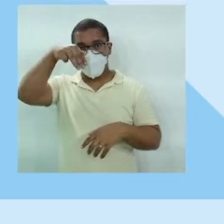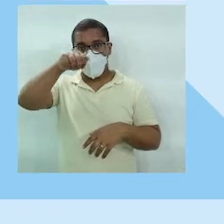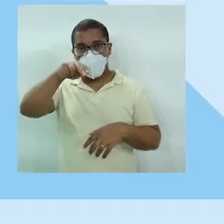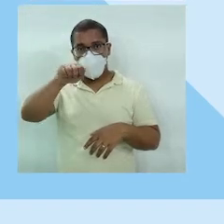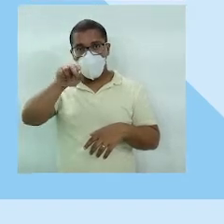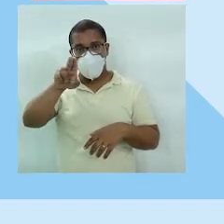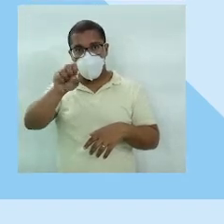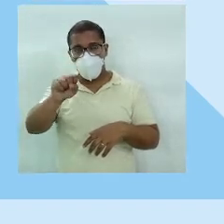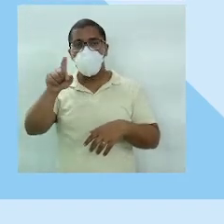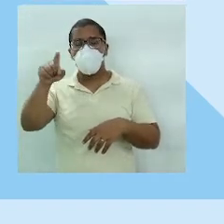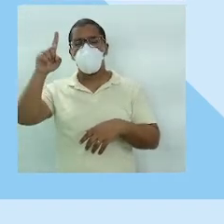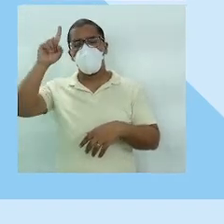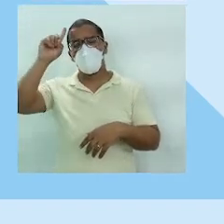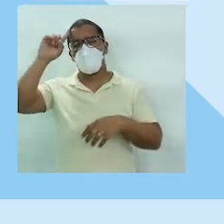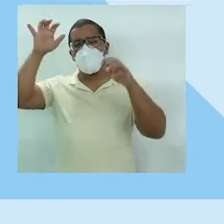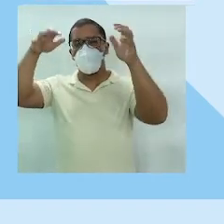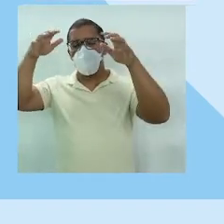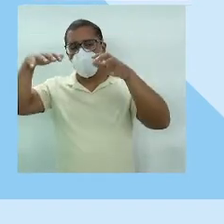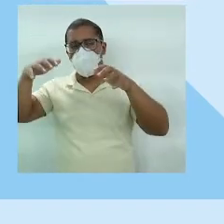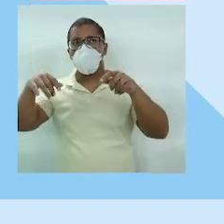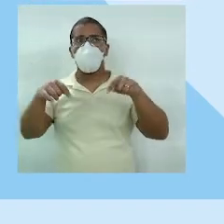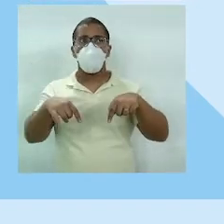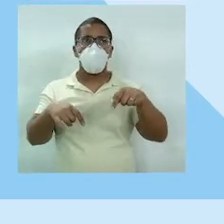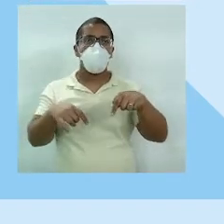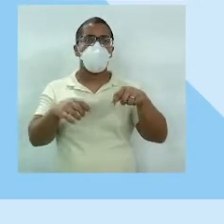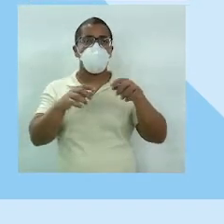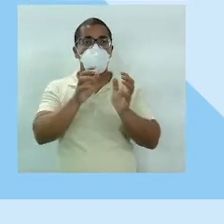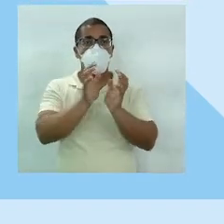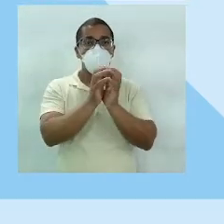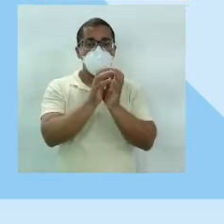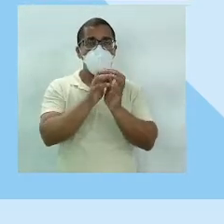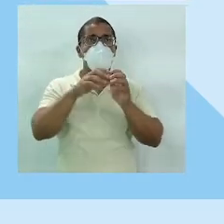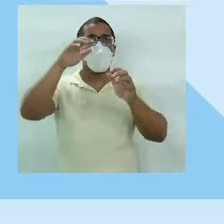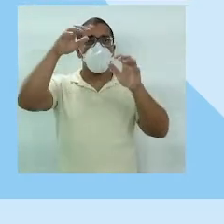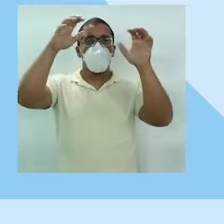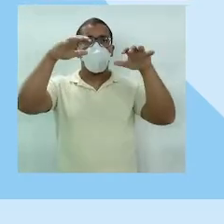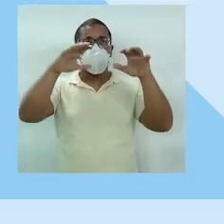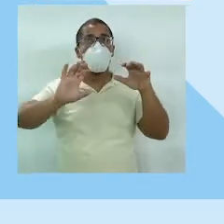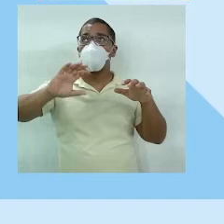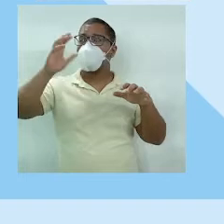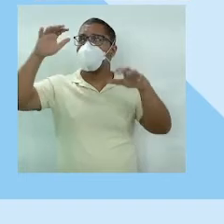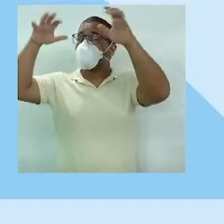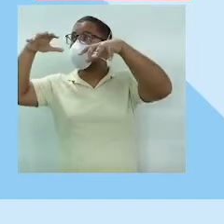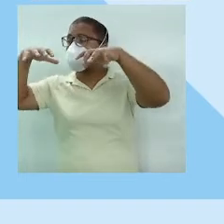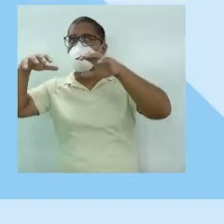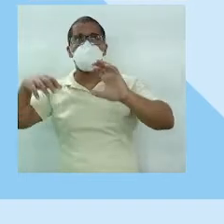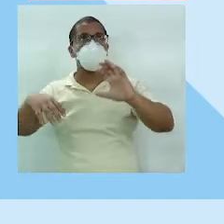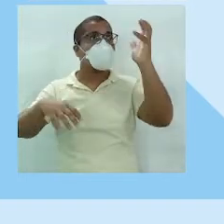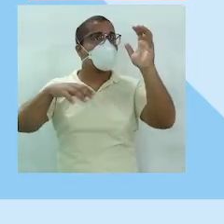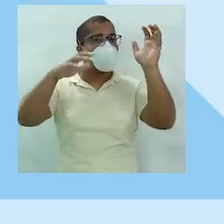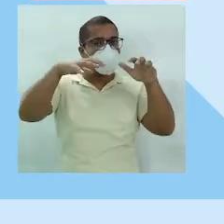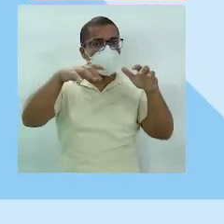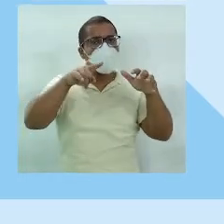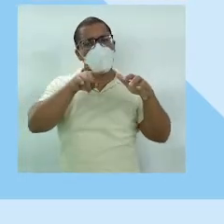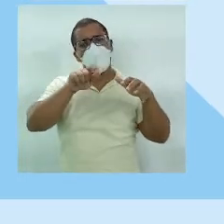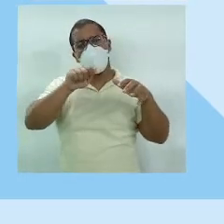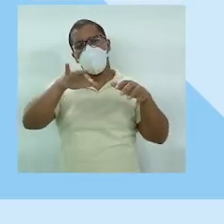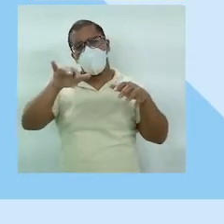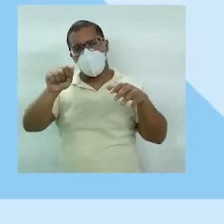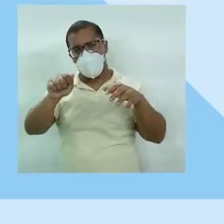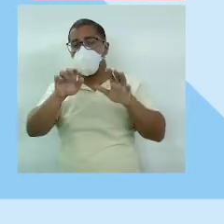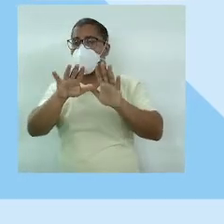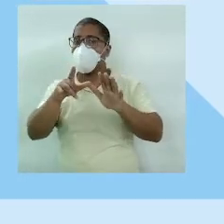todo dia. Então, em Recife chove em alguns momentos. Então, algumas chuvas dessa podem ser consideradas como chuvas ácidas, mas a concentração